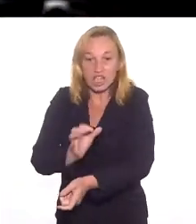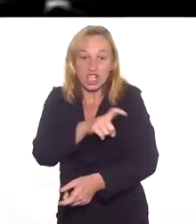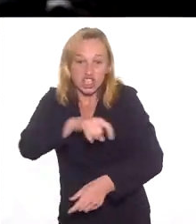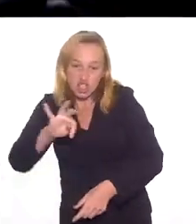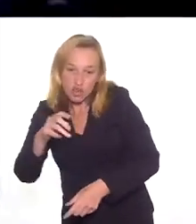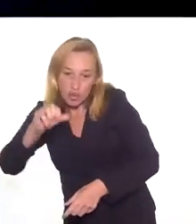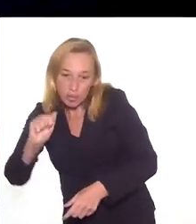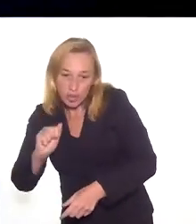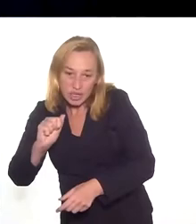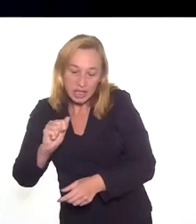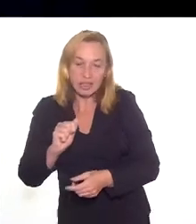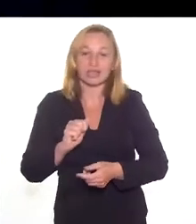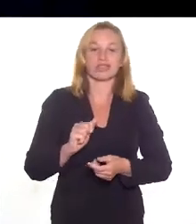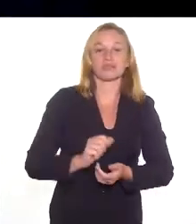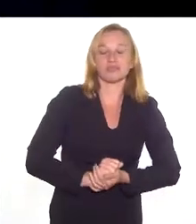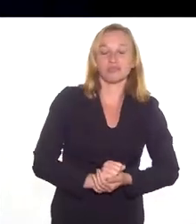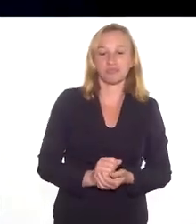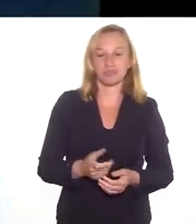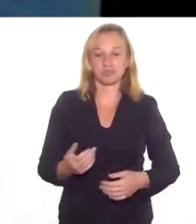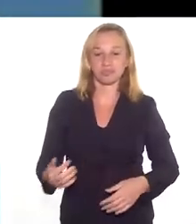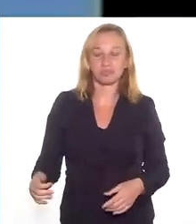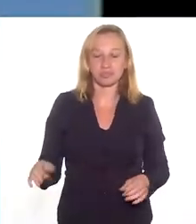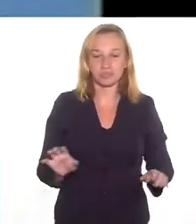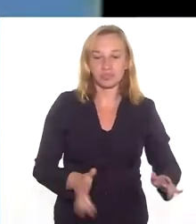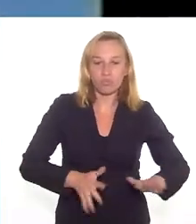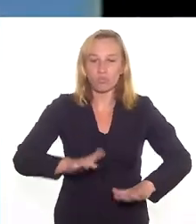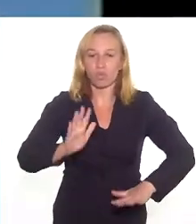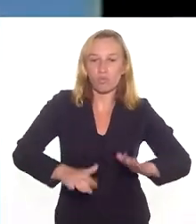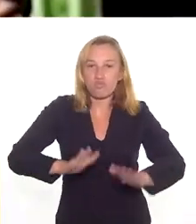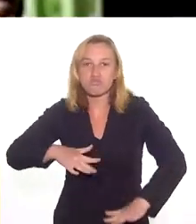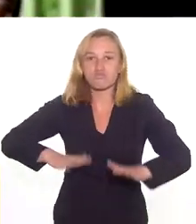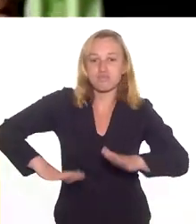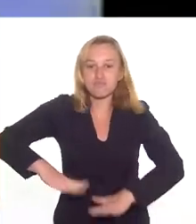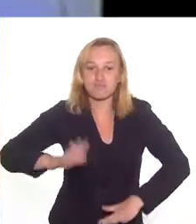a Xenofobia e Intolerâncias Correlatas.